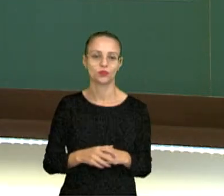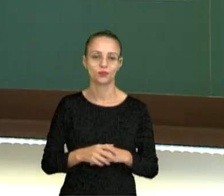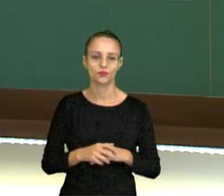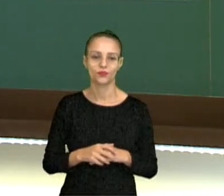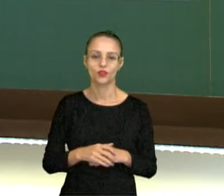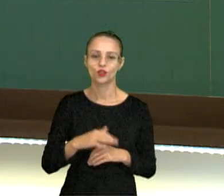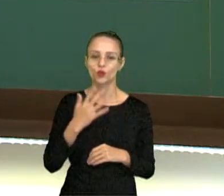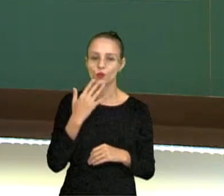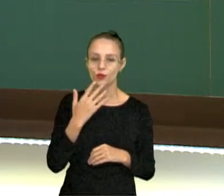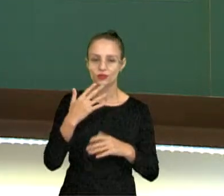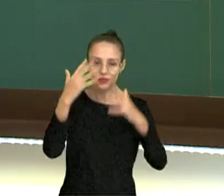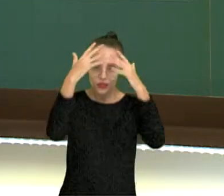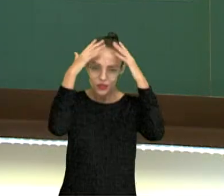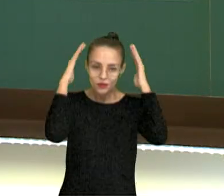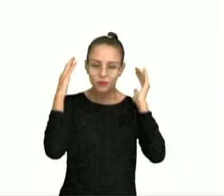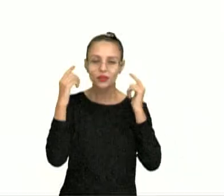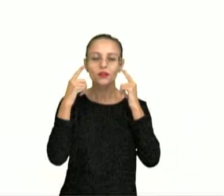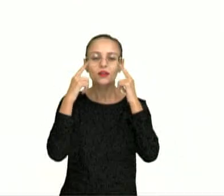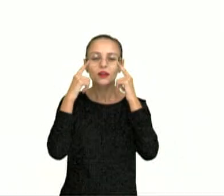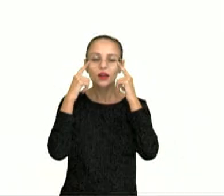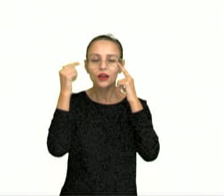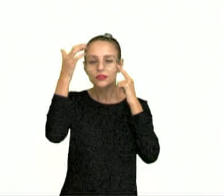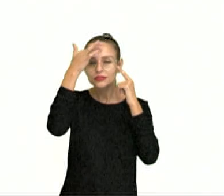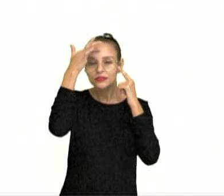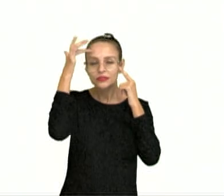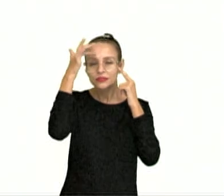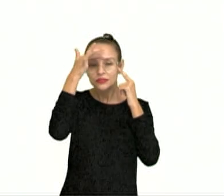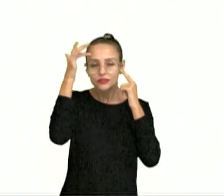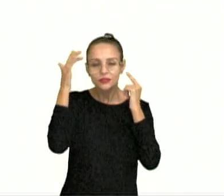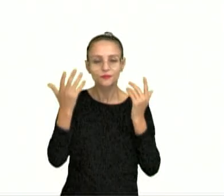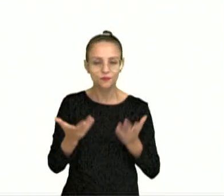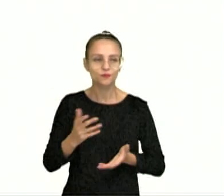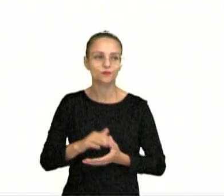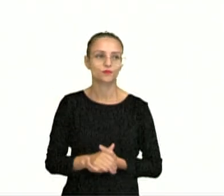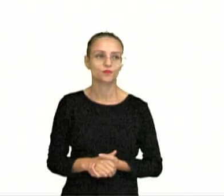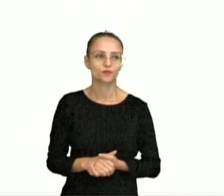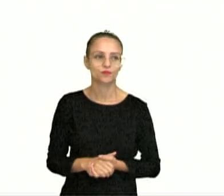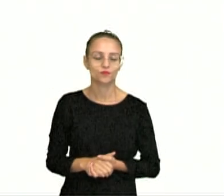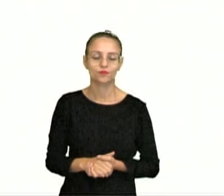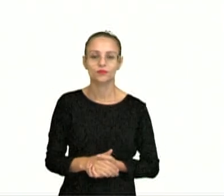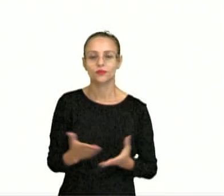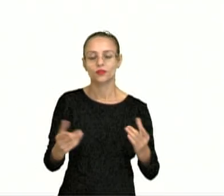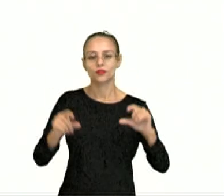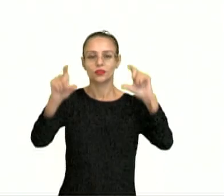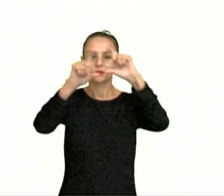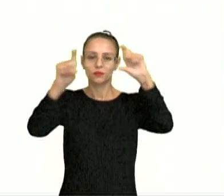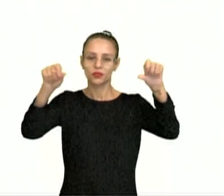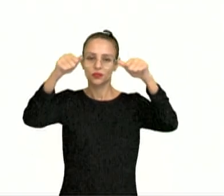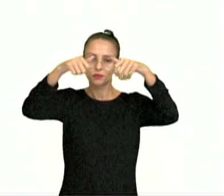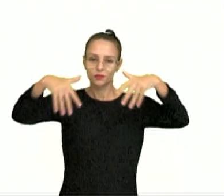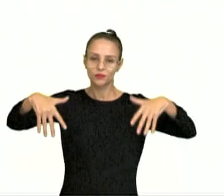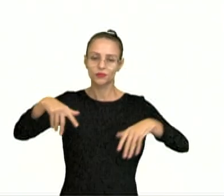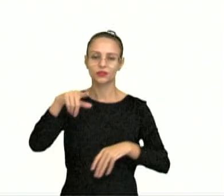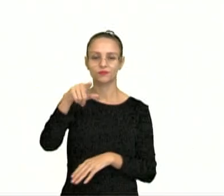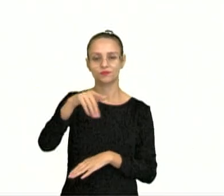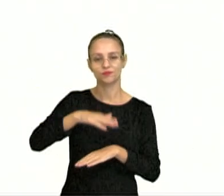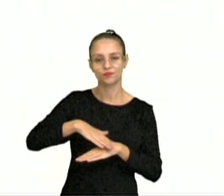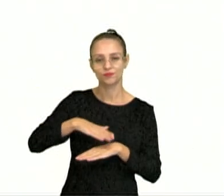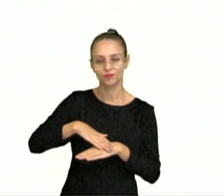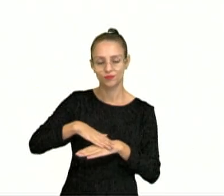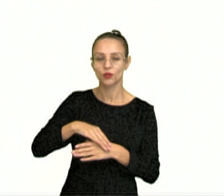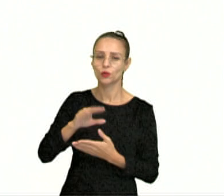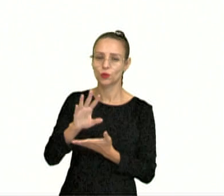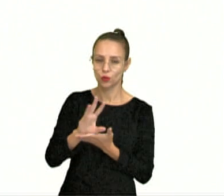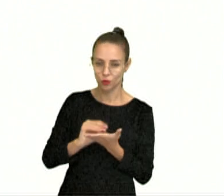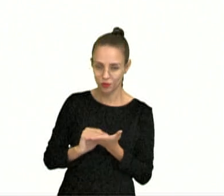coloração do cabelo, as rugas na testa e assim por diante. E aqui nós temos o nosso mapa conceitual com as principais